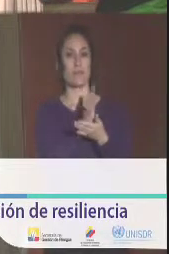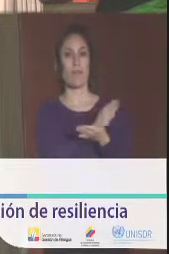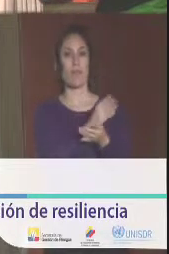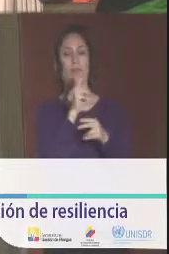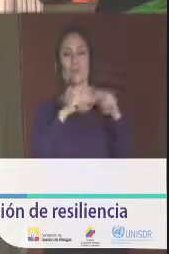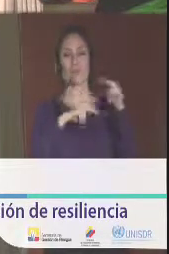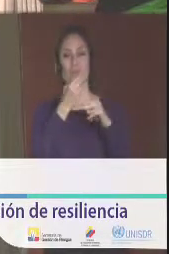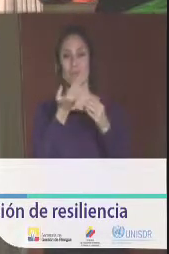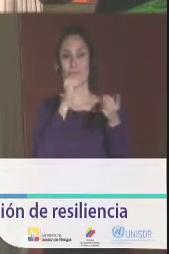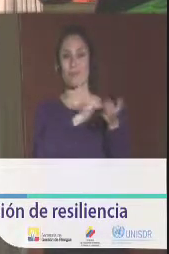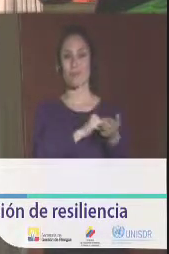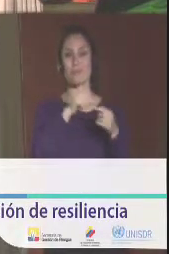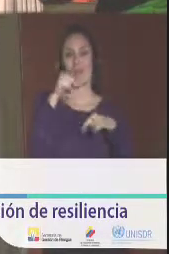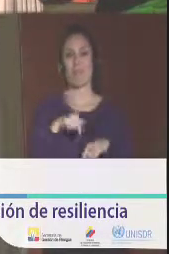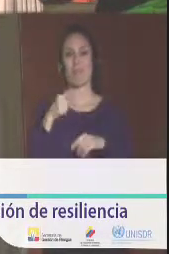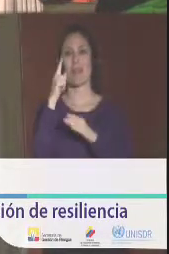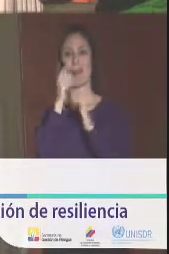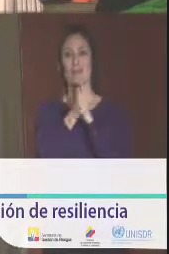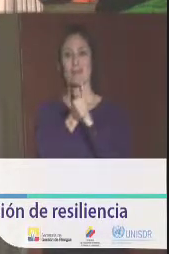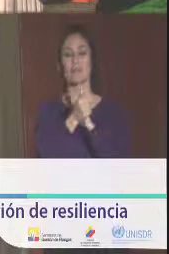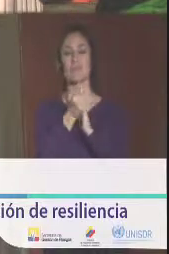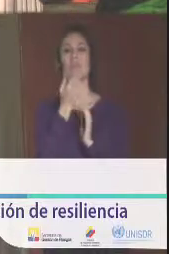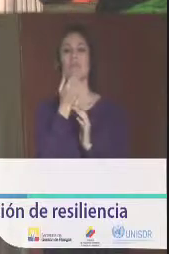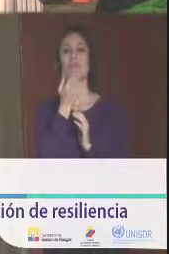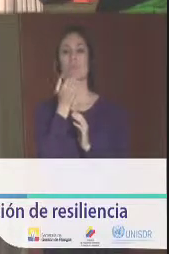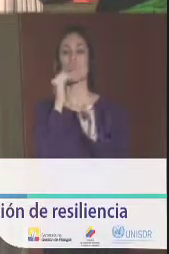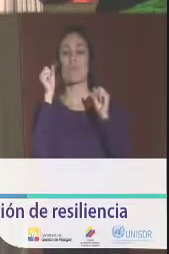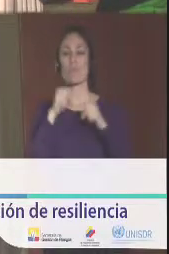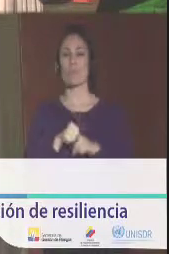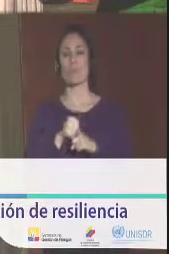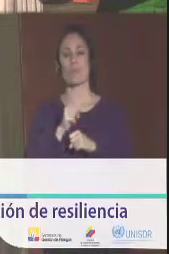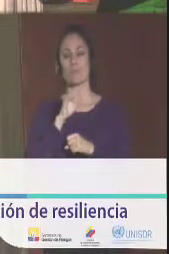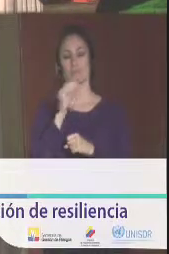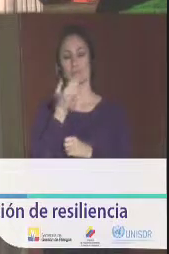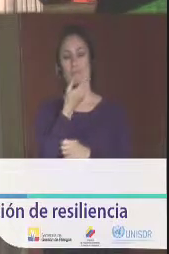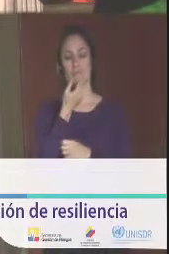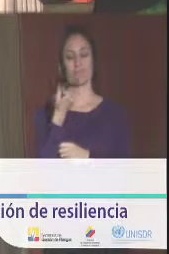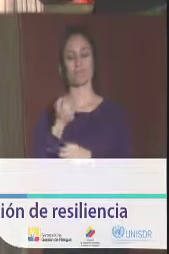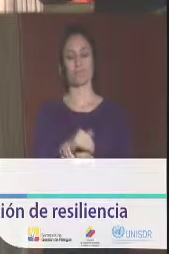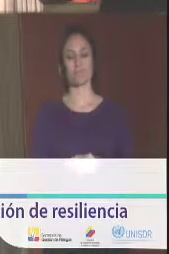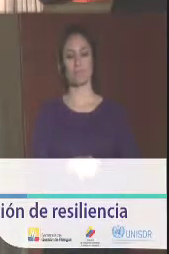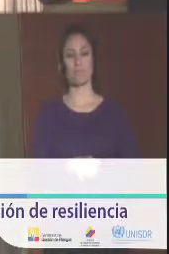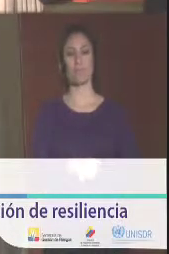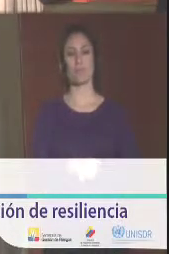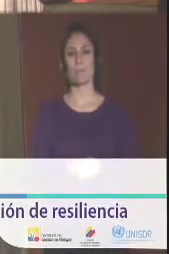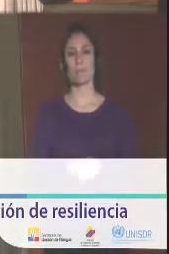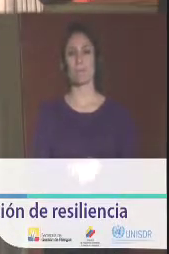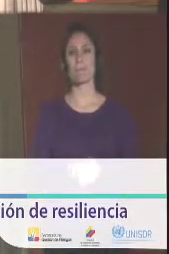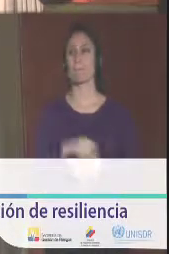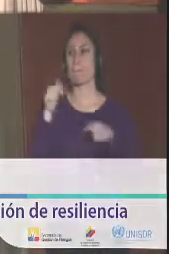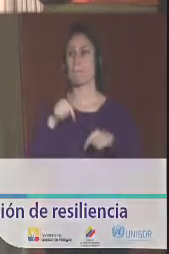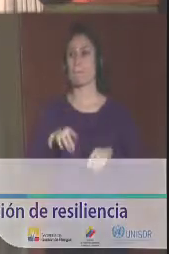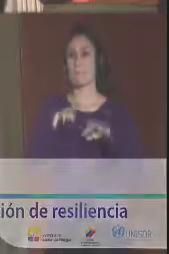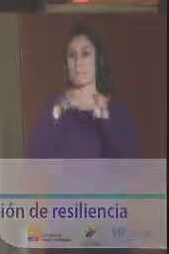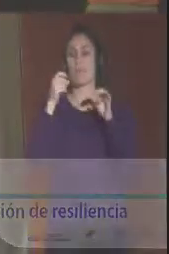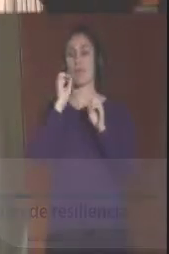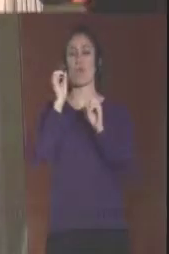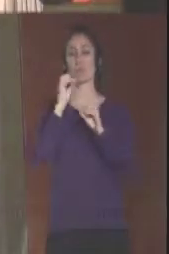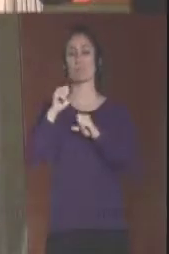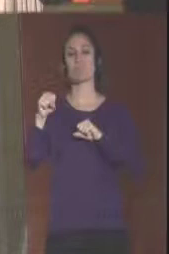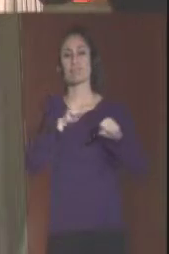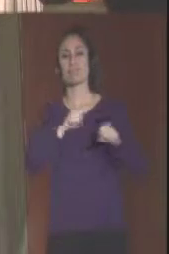aqui, a capacidade de dar respostas a questões de eventos, de desastres naturais e